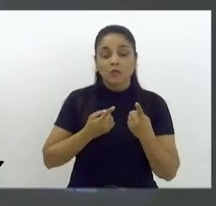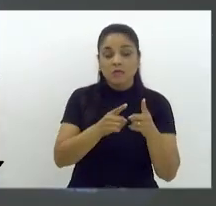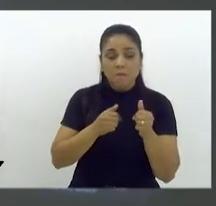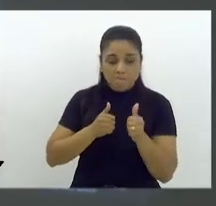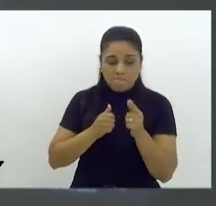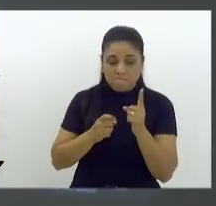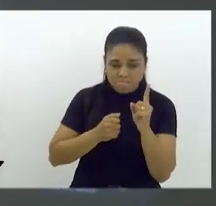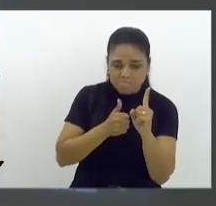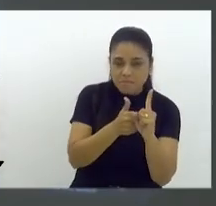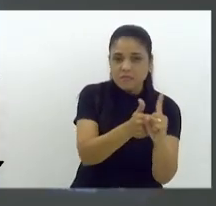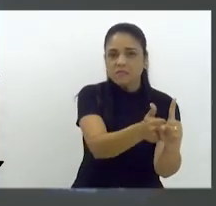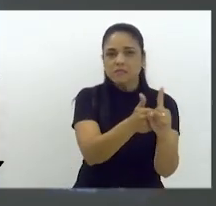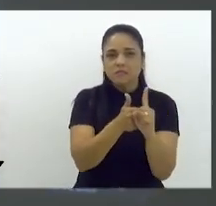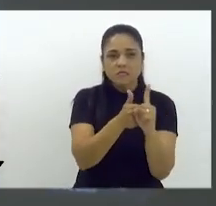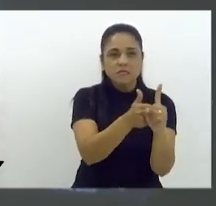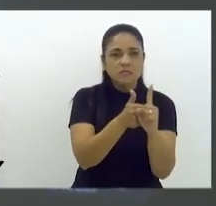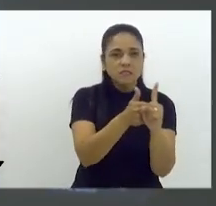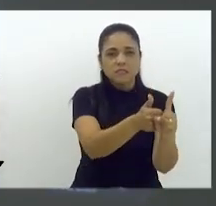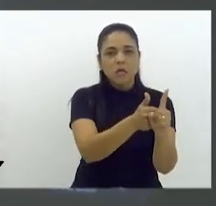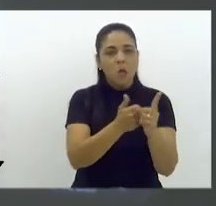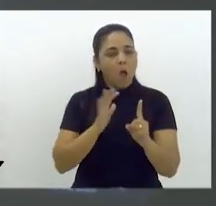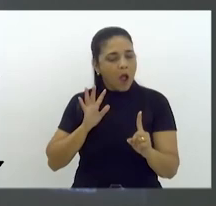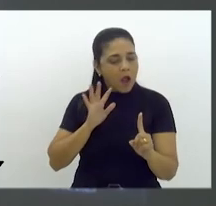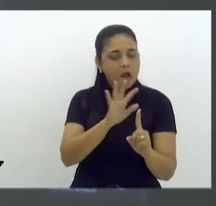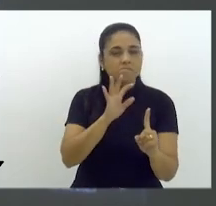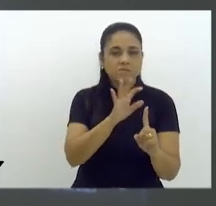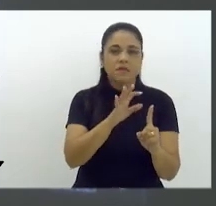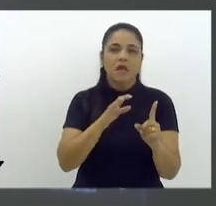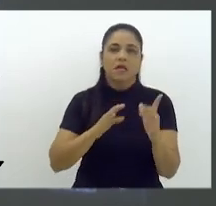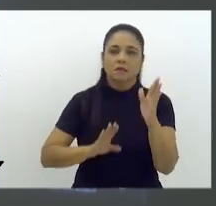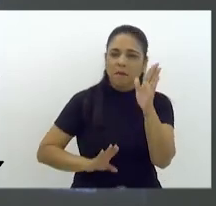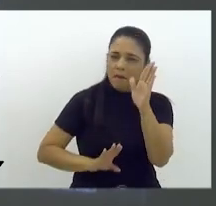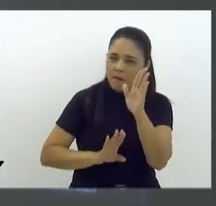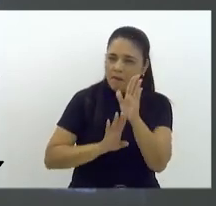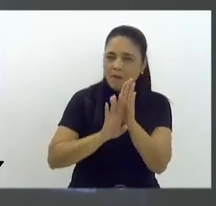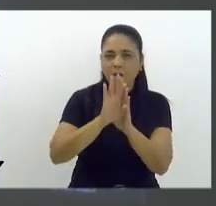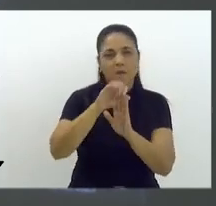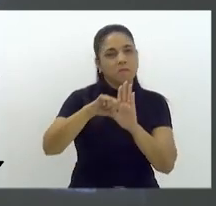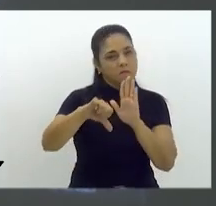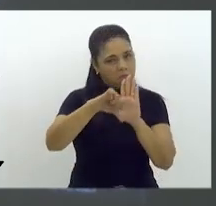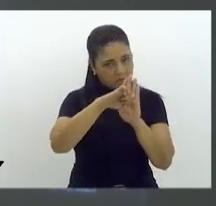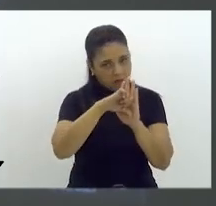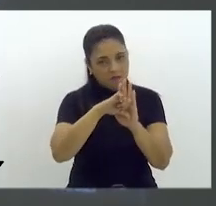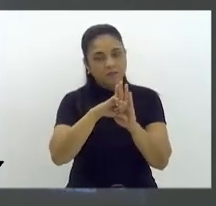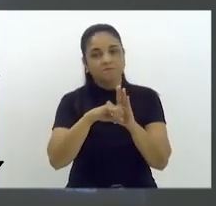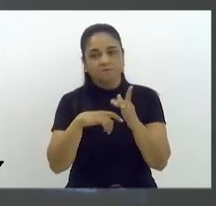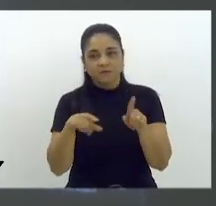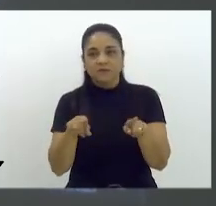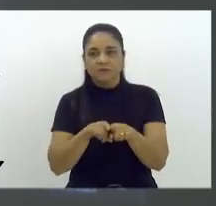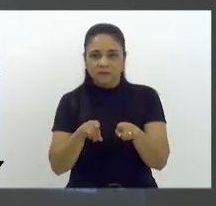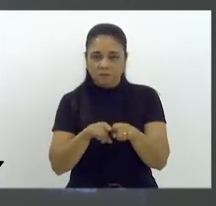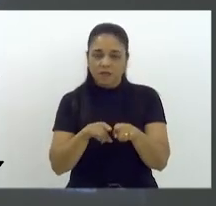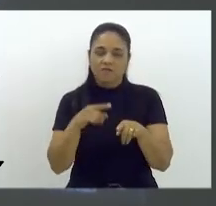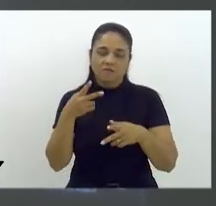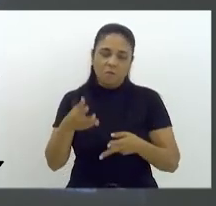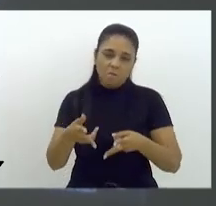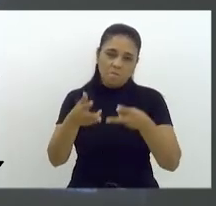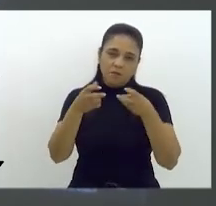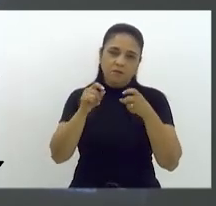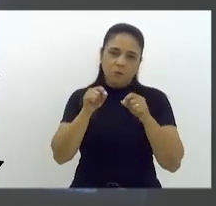E aí nós vamos ver as formas de violência que são que são vistas nos